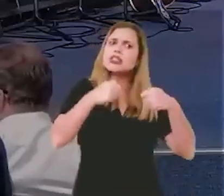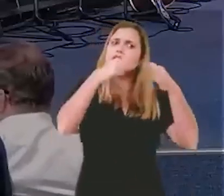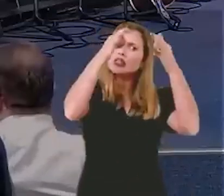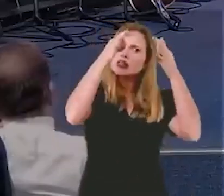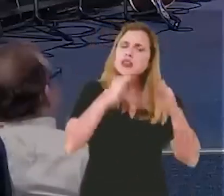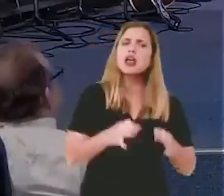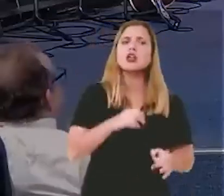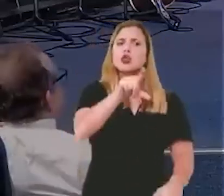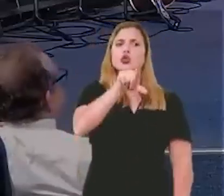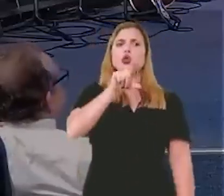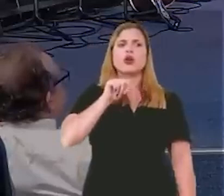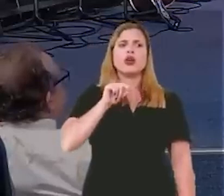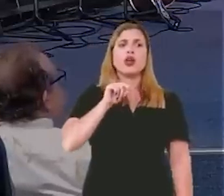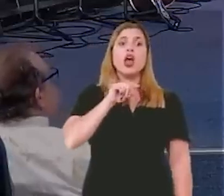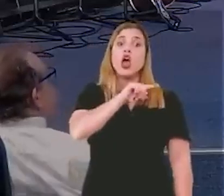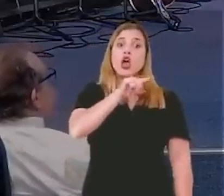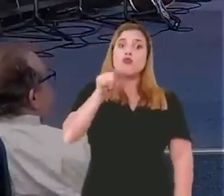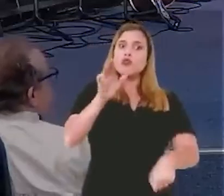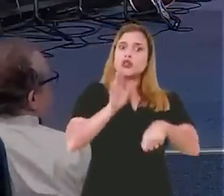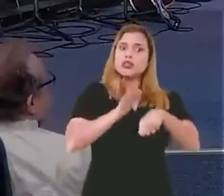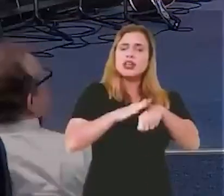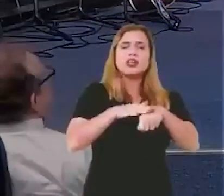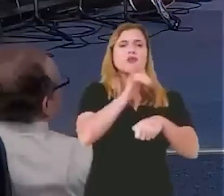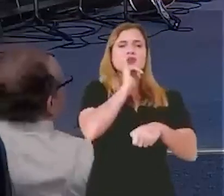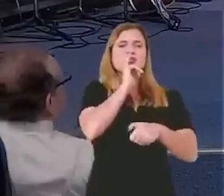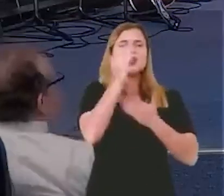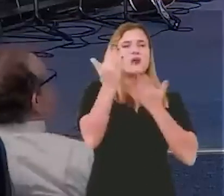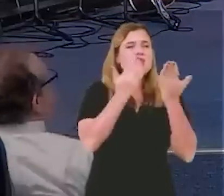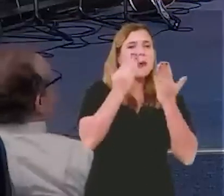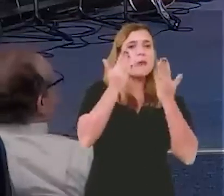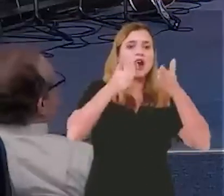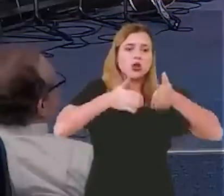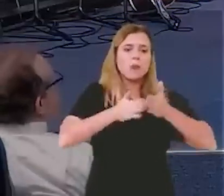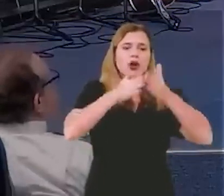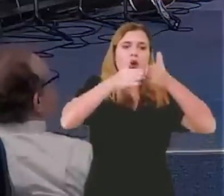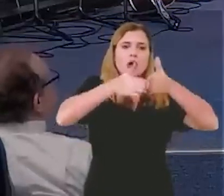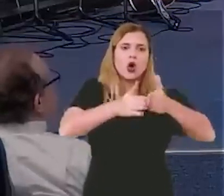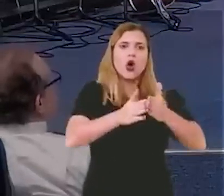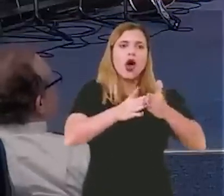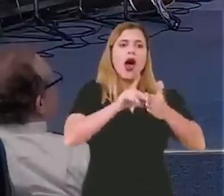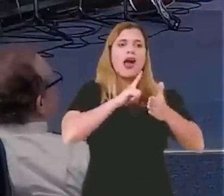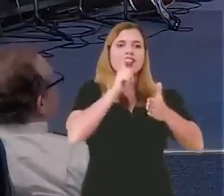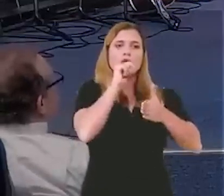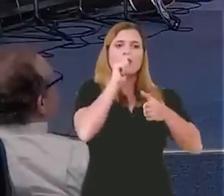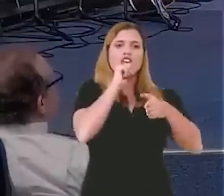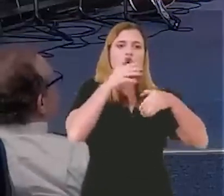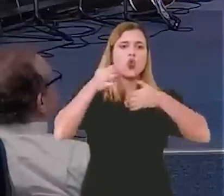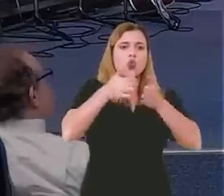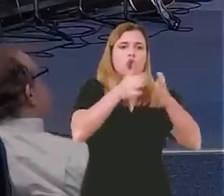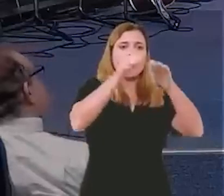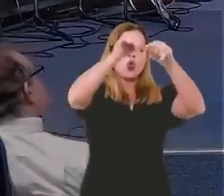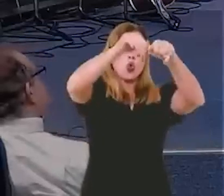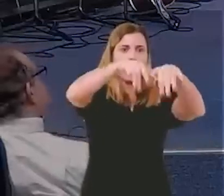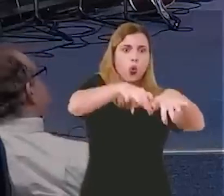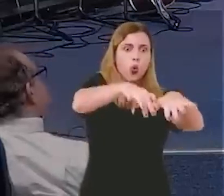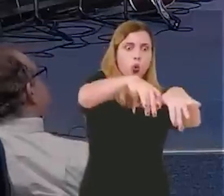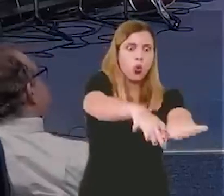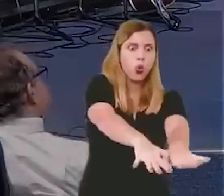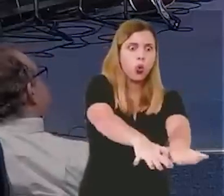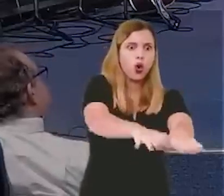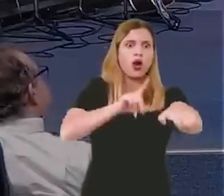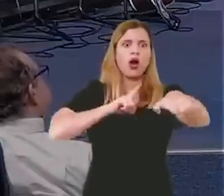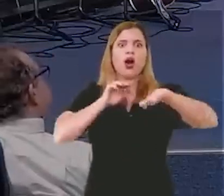Você é como uma pessoa dentro de uma canoa, rio abaixo, à beira de um